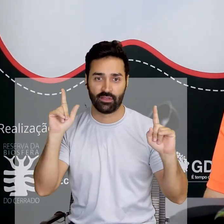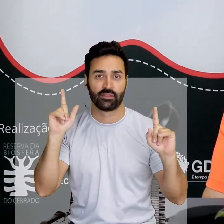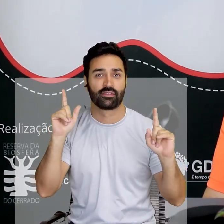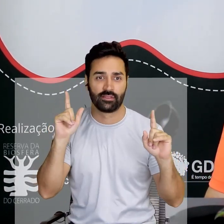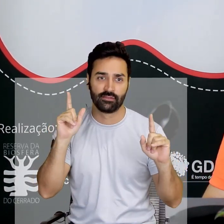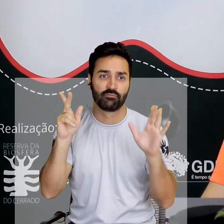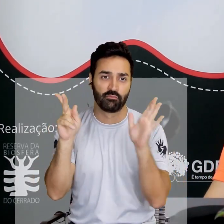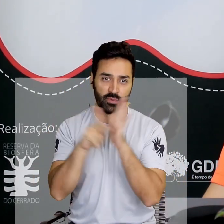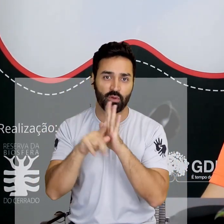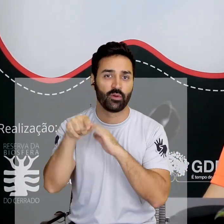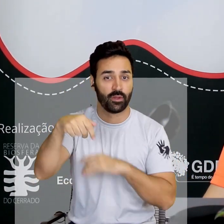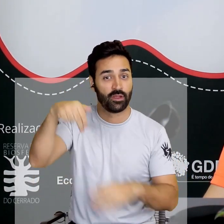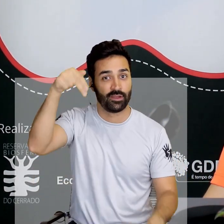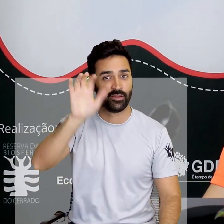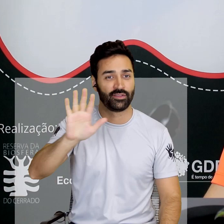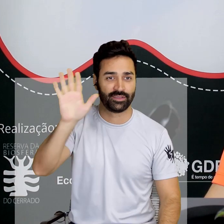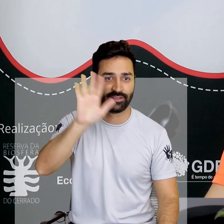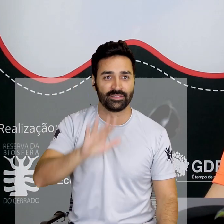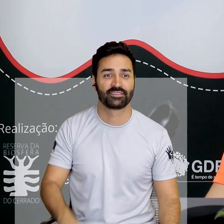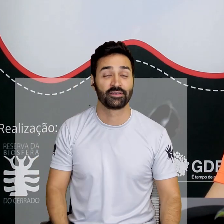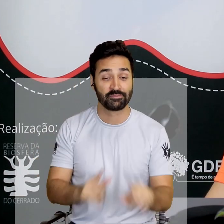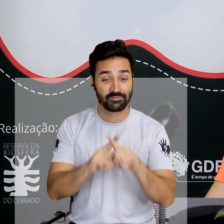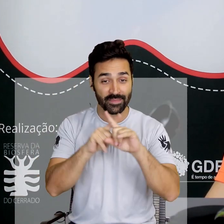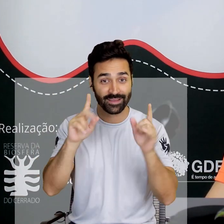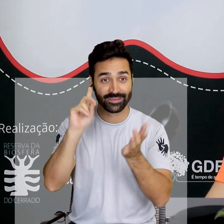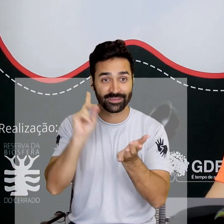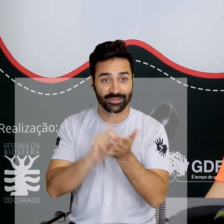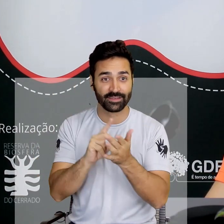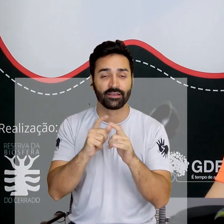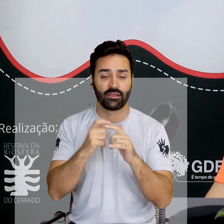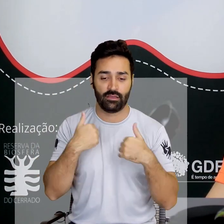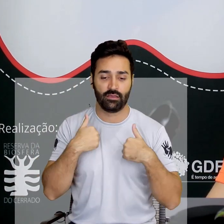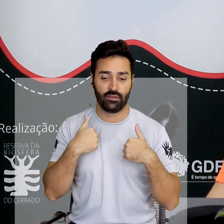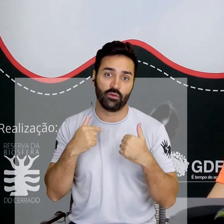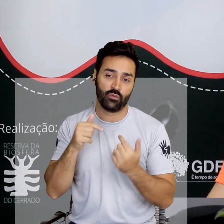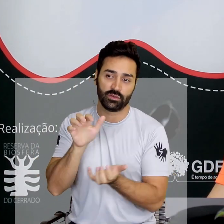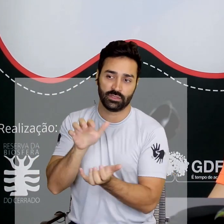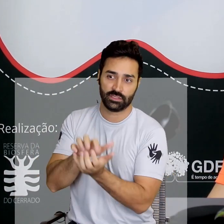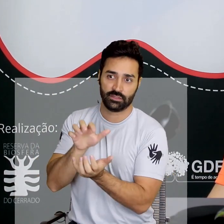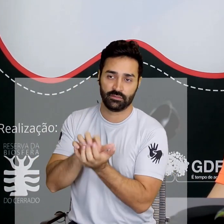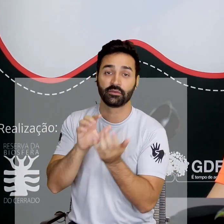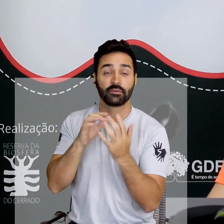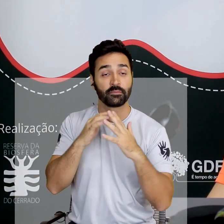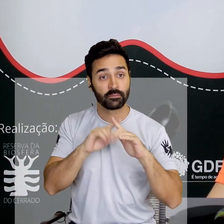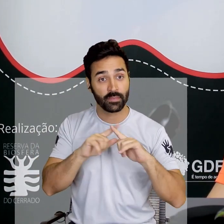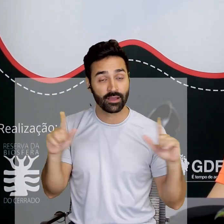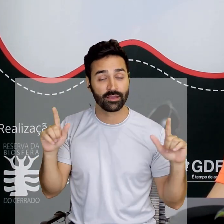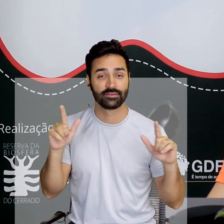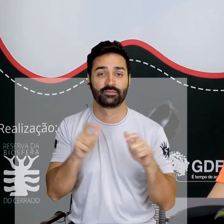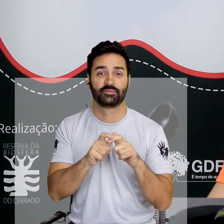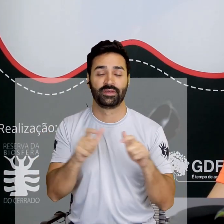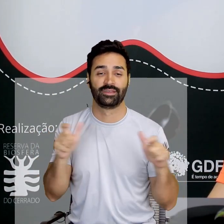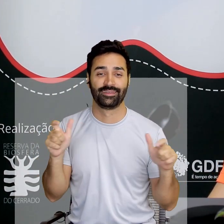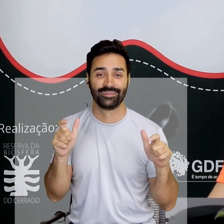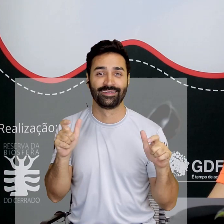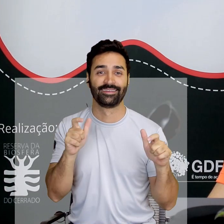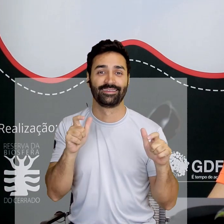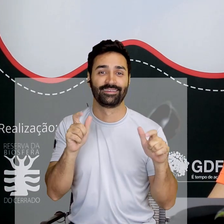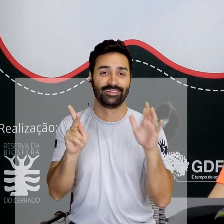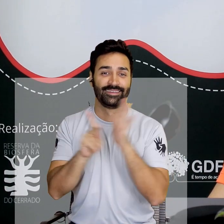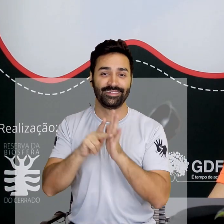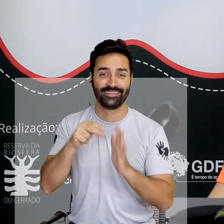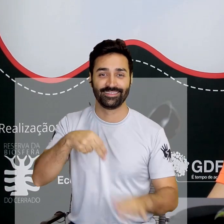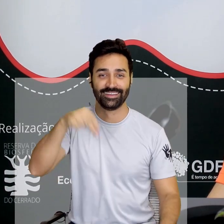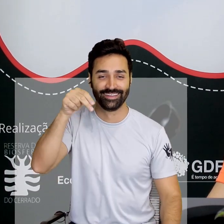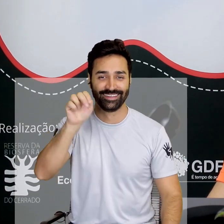do Nordeste, né? E a maioria, porque eu sou do Recife, então a maioria é de lá que a gente